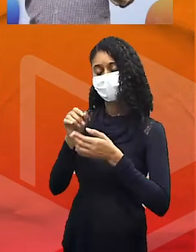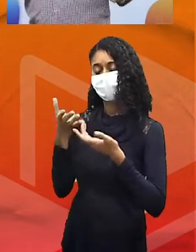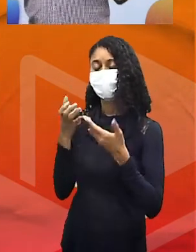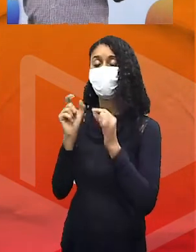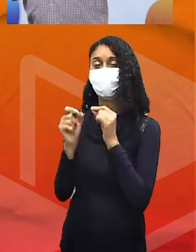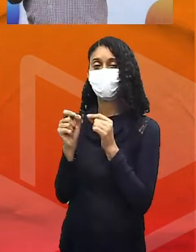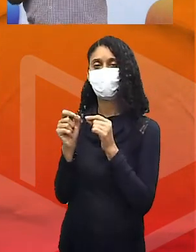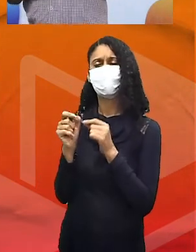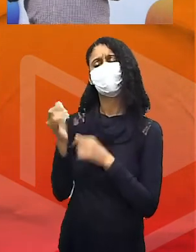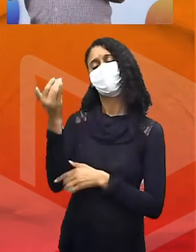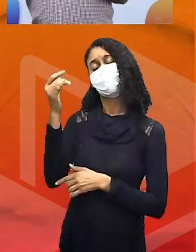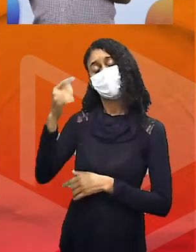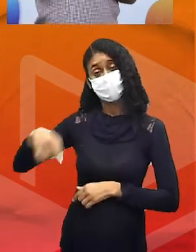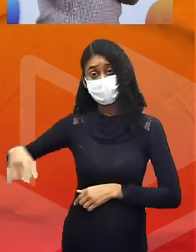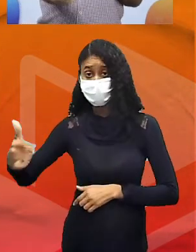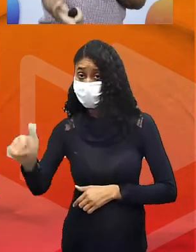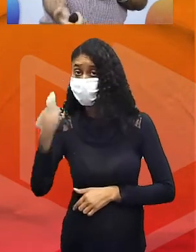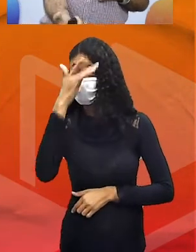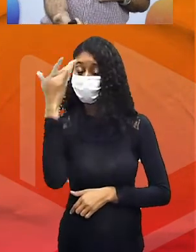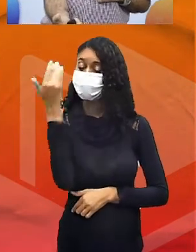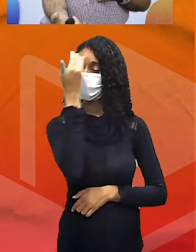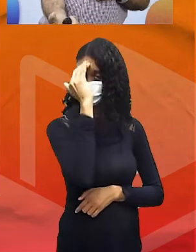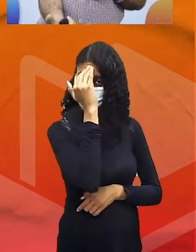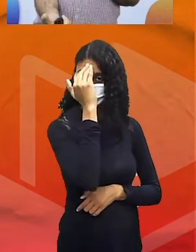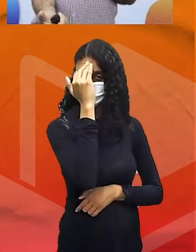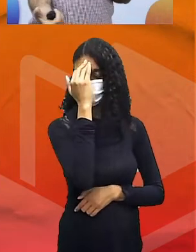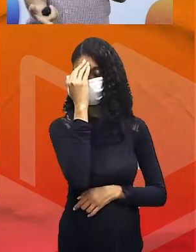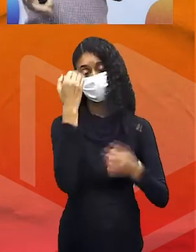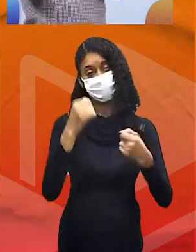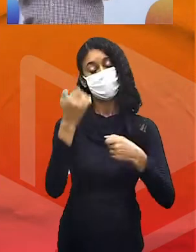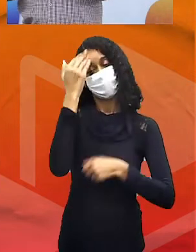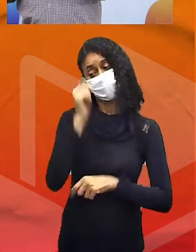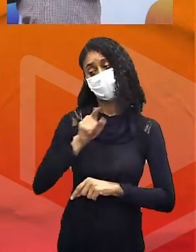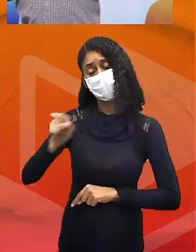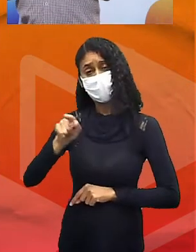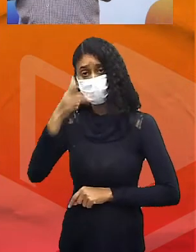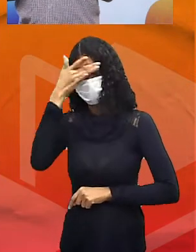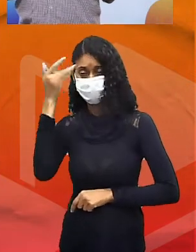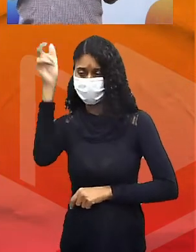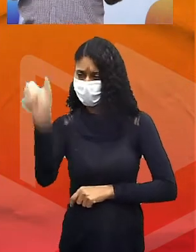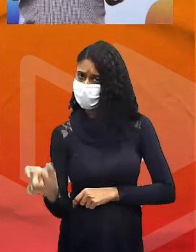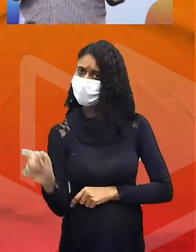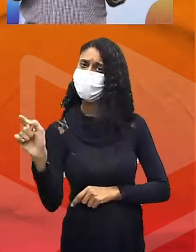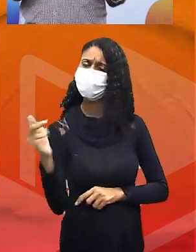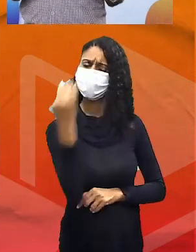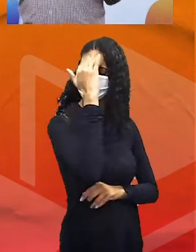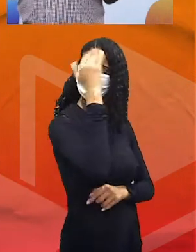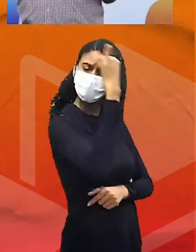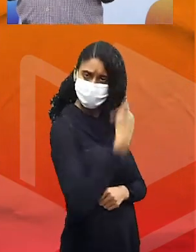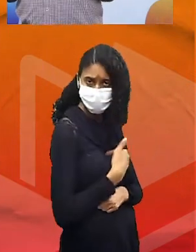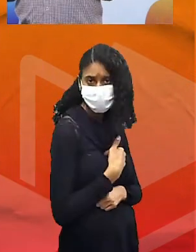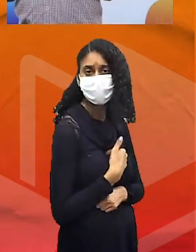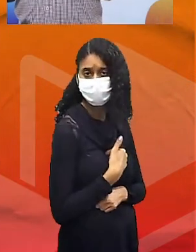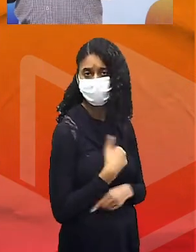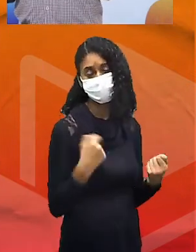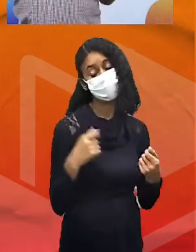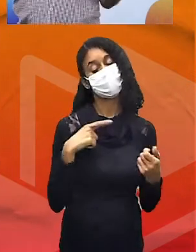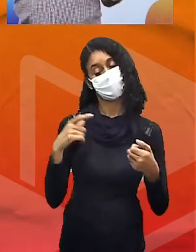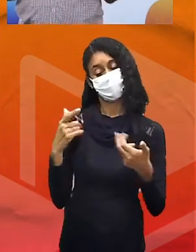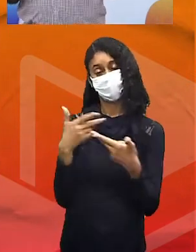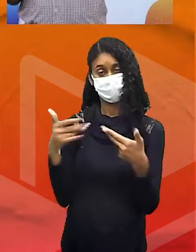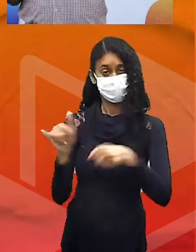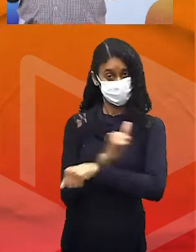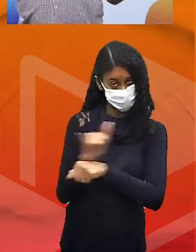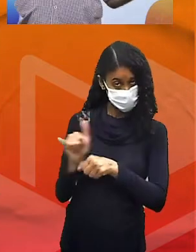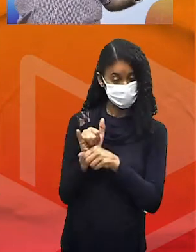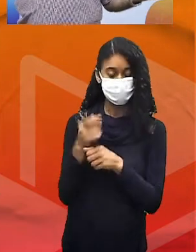entendido. Então, eu preciso saber se o outro está me entendendo para poder. Então, por isso que a gente tem esses artifícios, né? E você vê aí